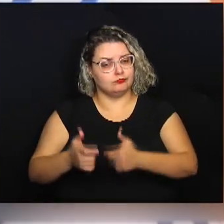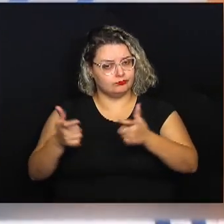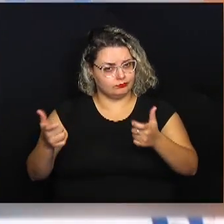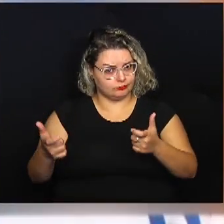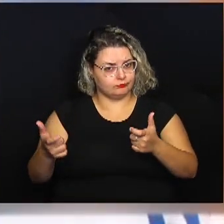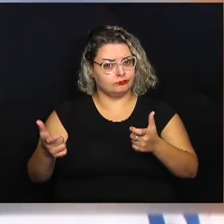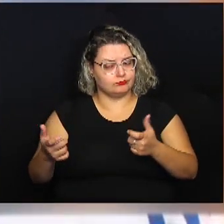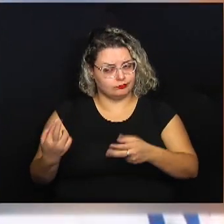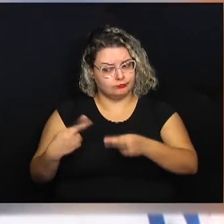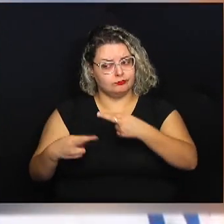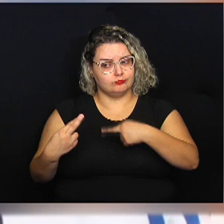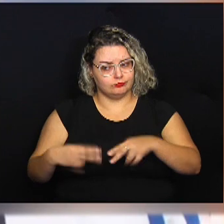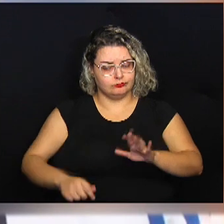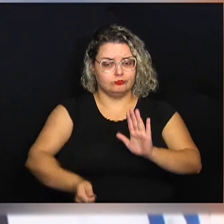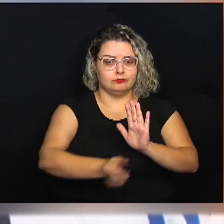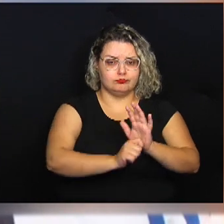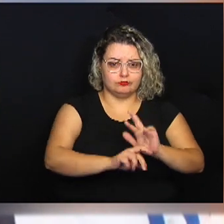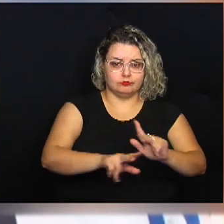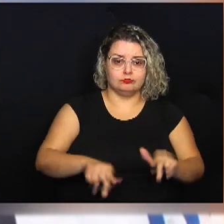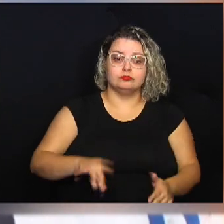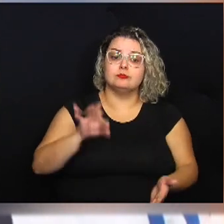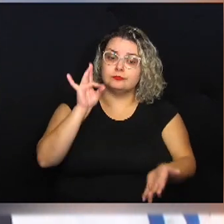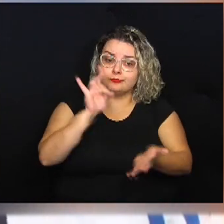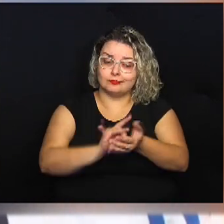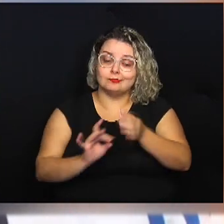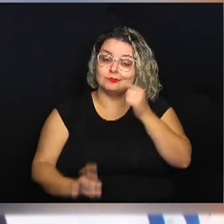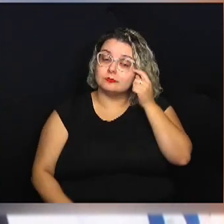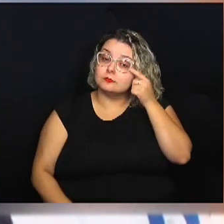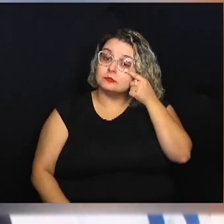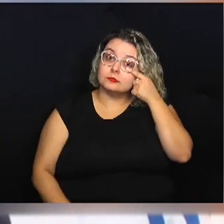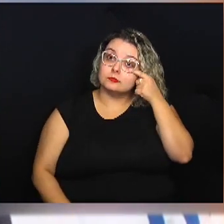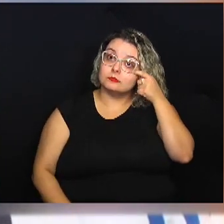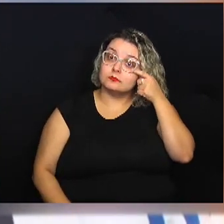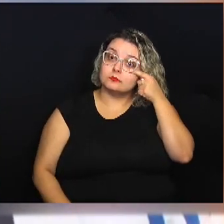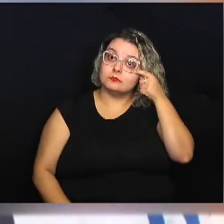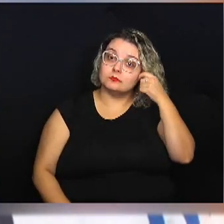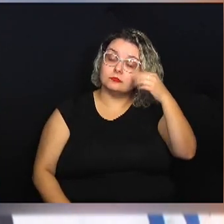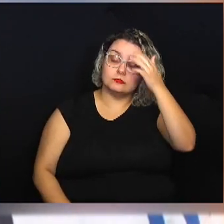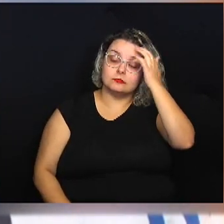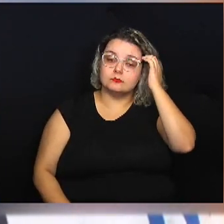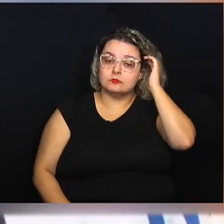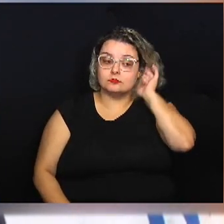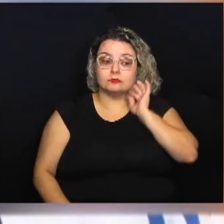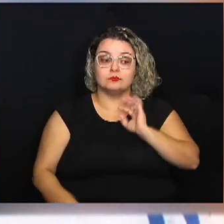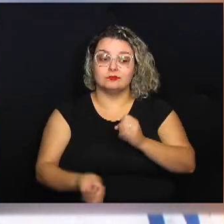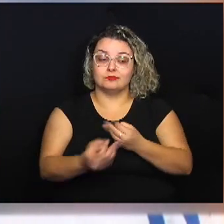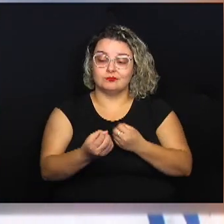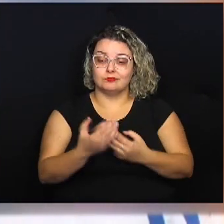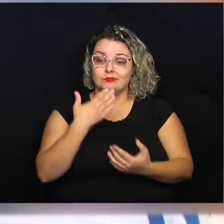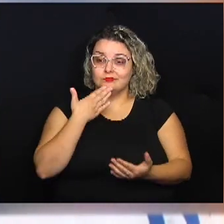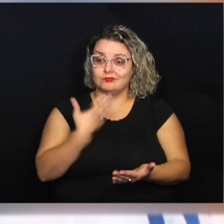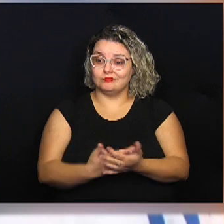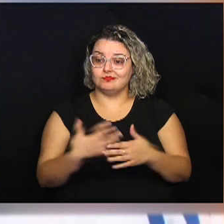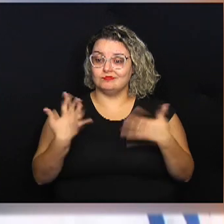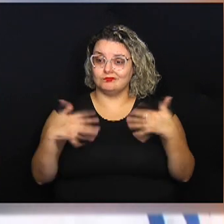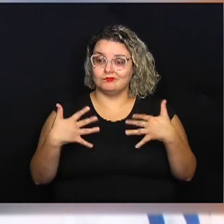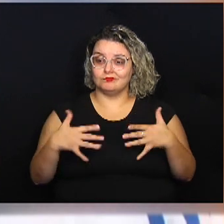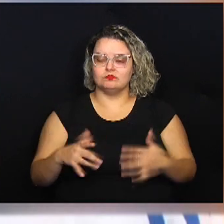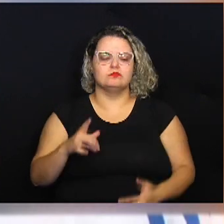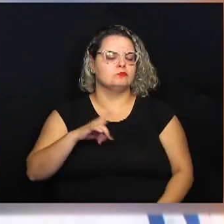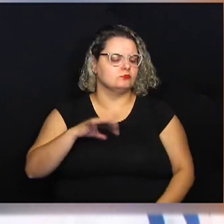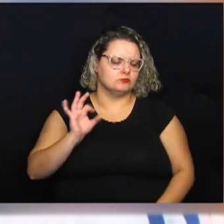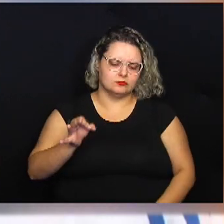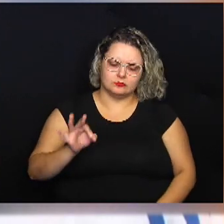às drogas. Realmente são dados assim que nos assusta e eu tenho absoluta certeza que muitos casos